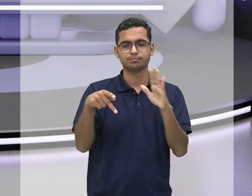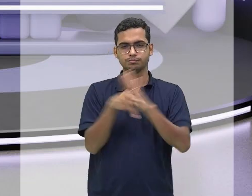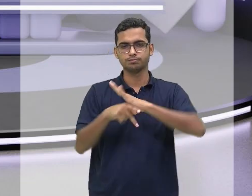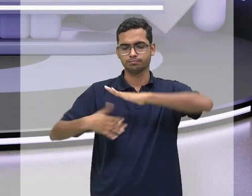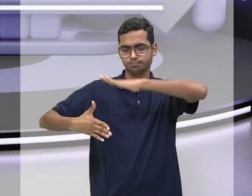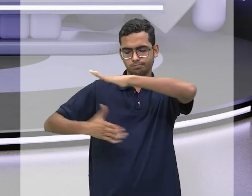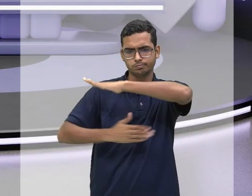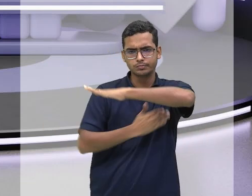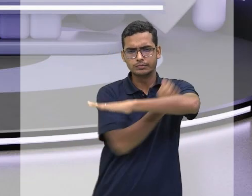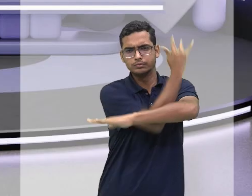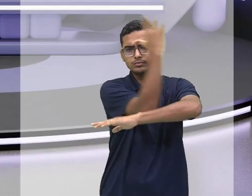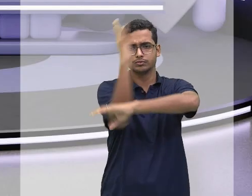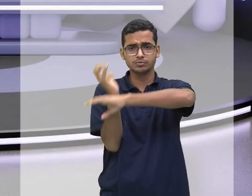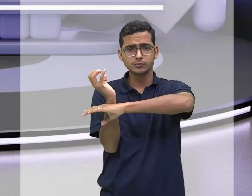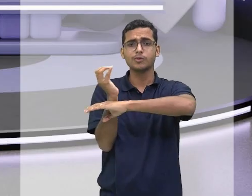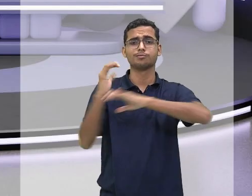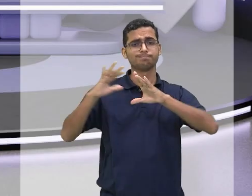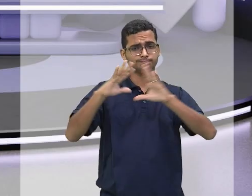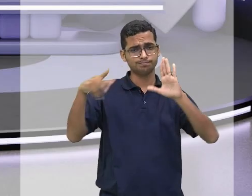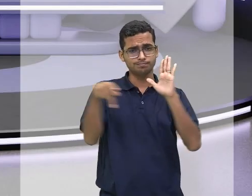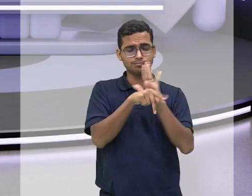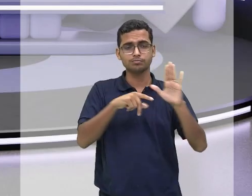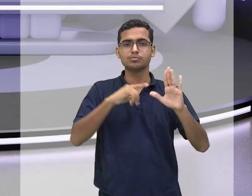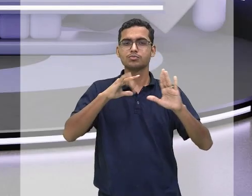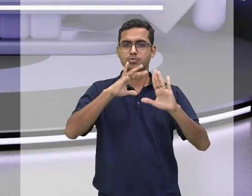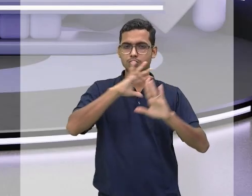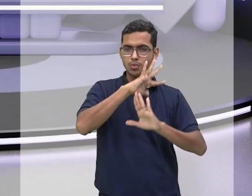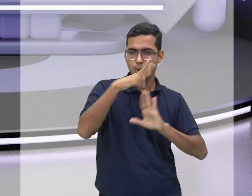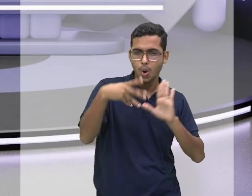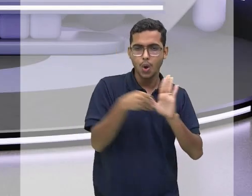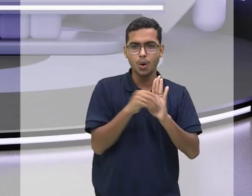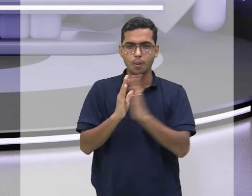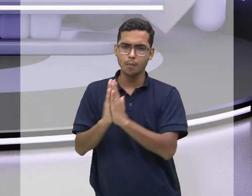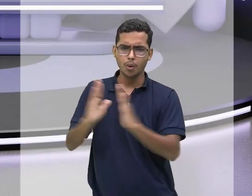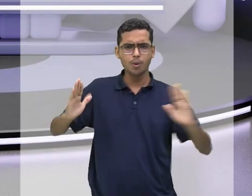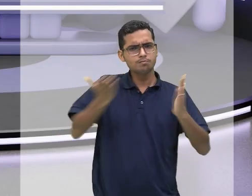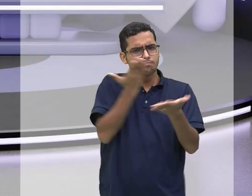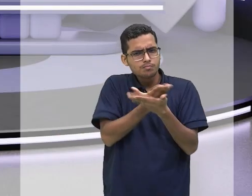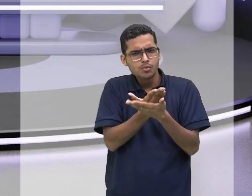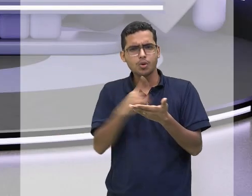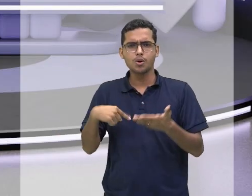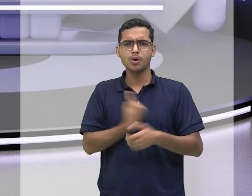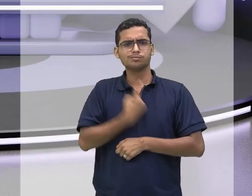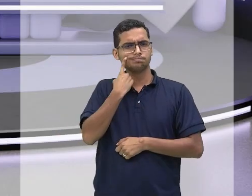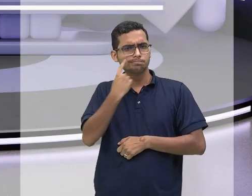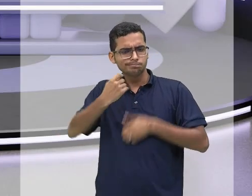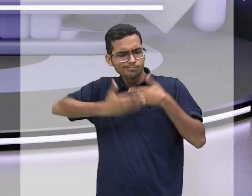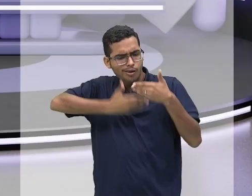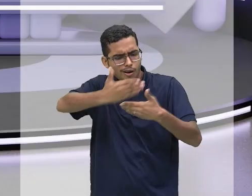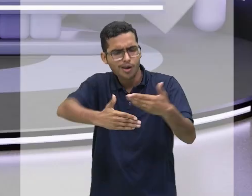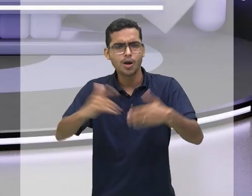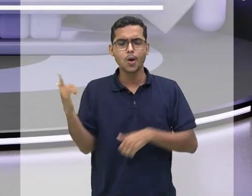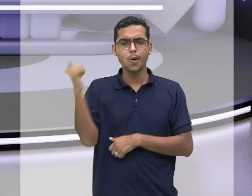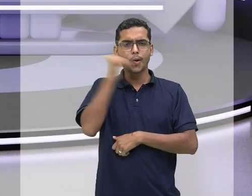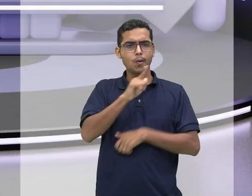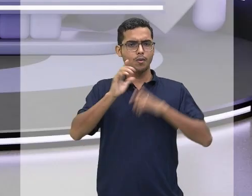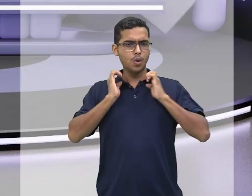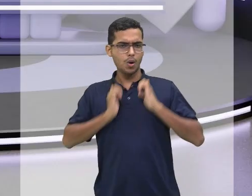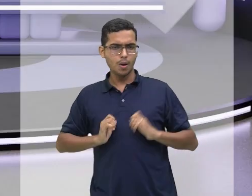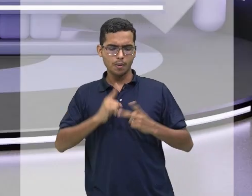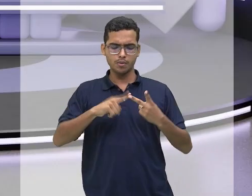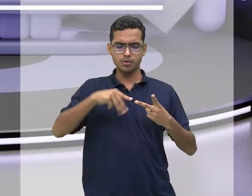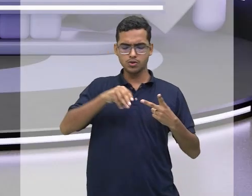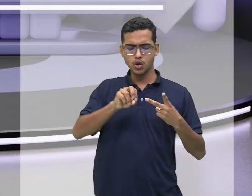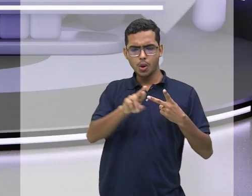ecossistema amazônico, né? Então, gente, nós viemos até aqui, fizemos passos bem interessantes sobre ética e